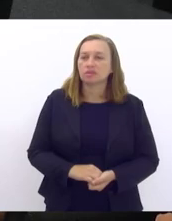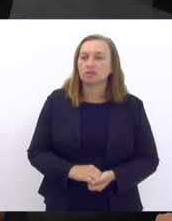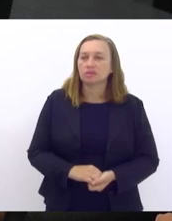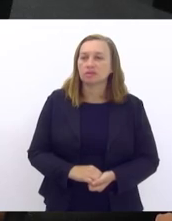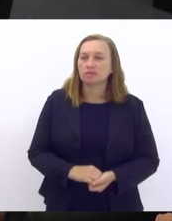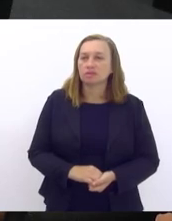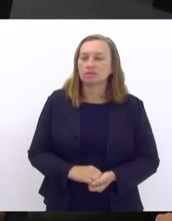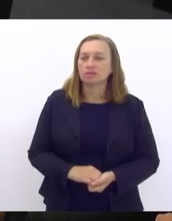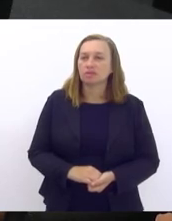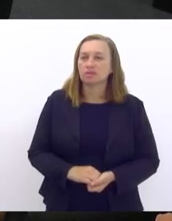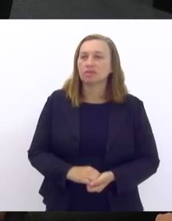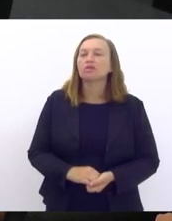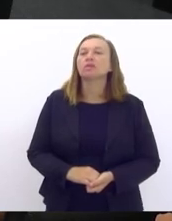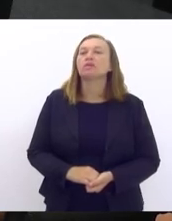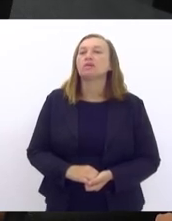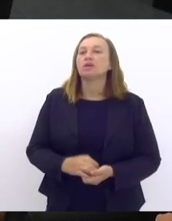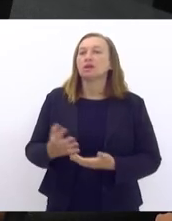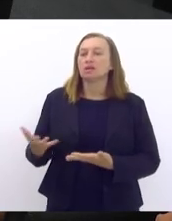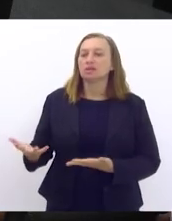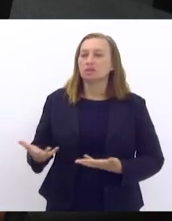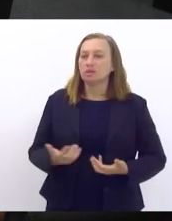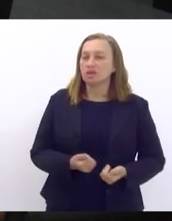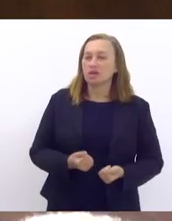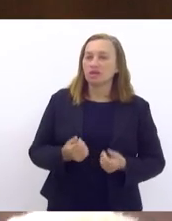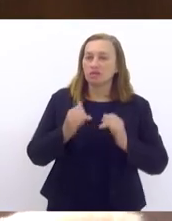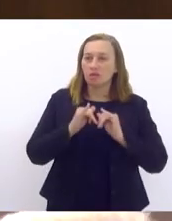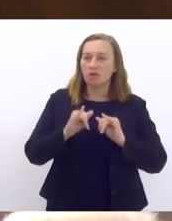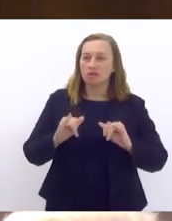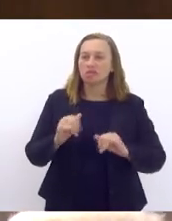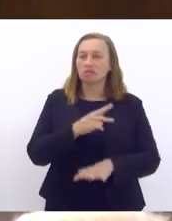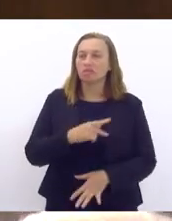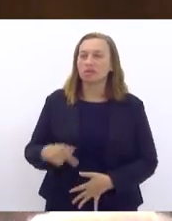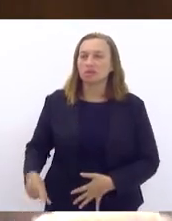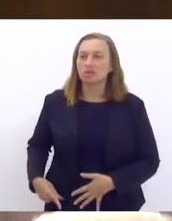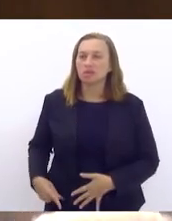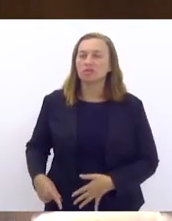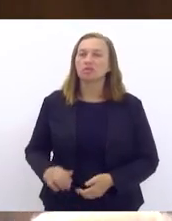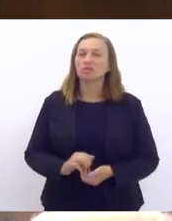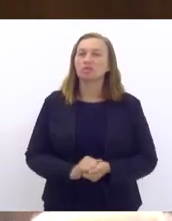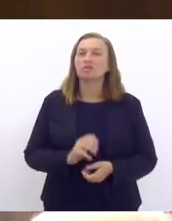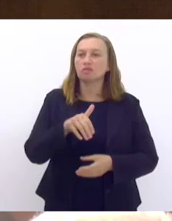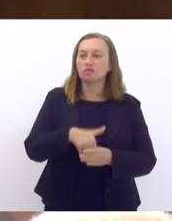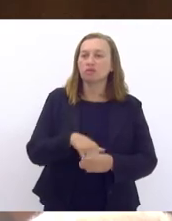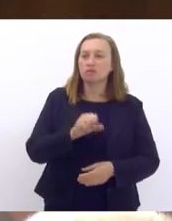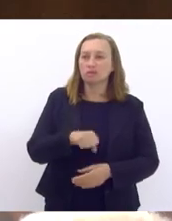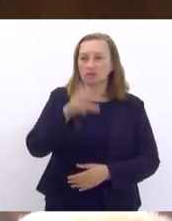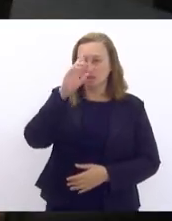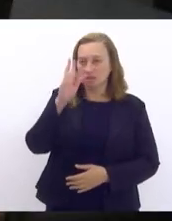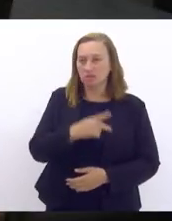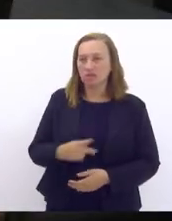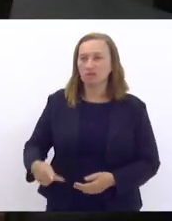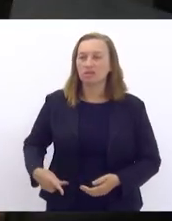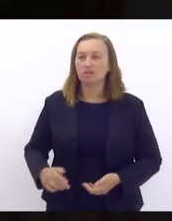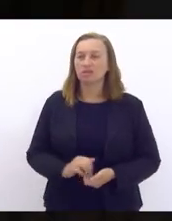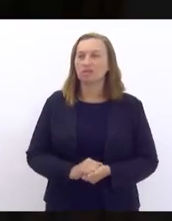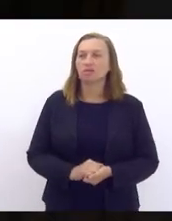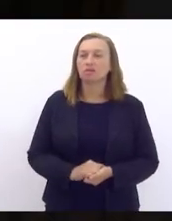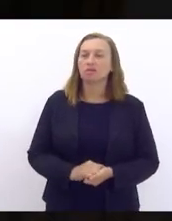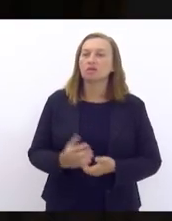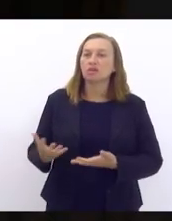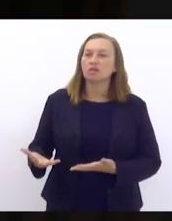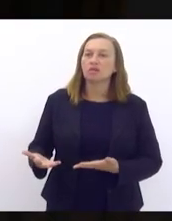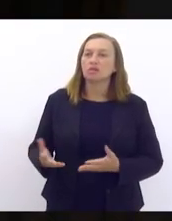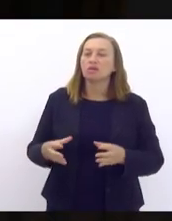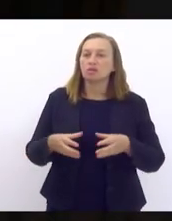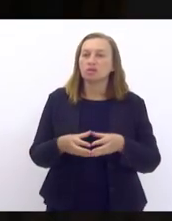Recebi aqui a relatoria da presidenta e faço constar voto favorável, presidenta. Pela Comissão de